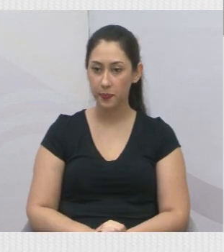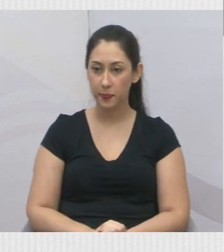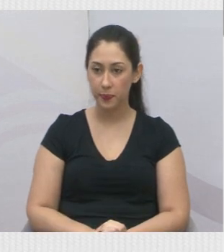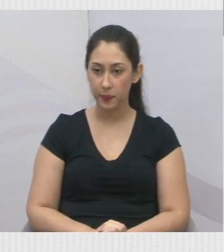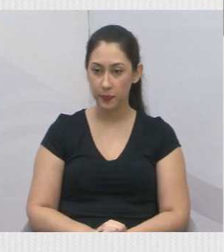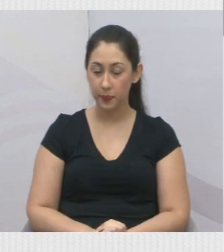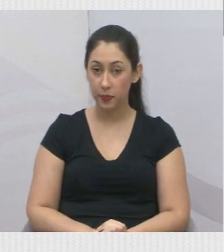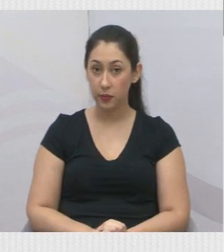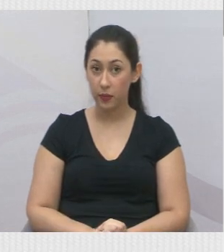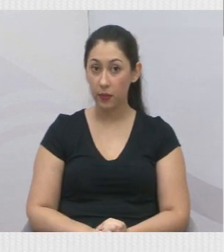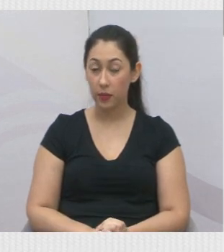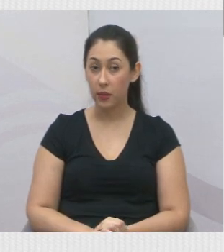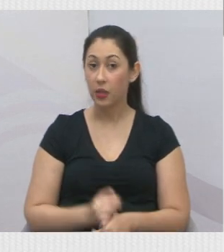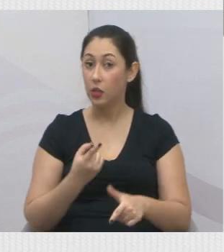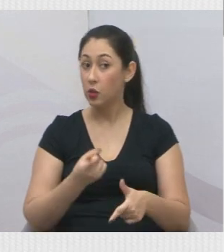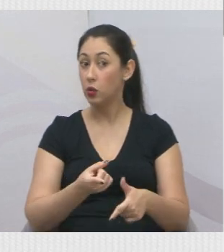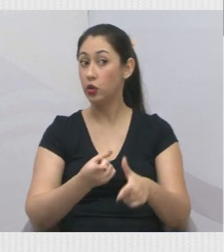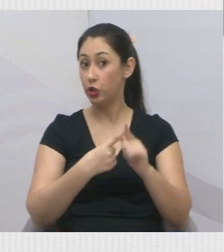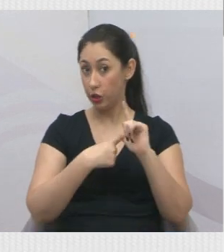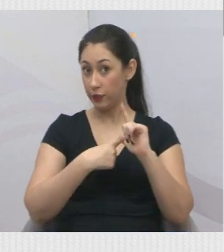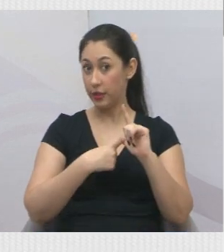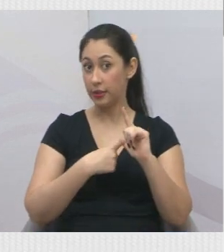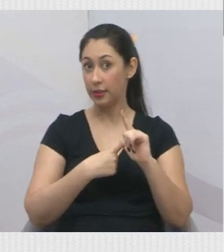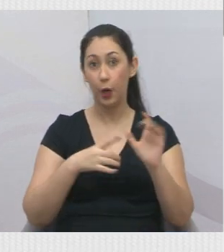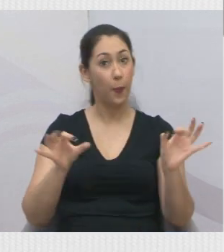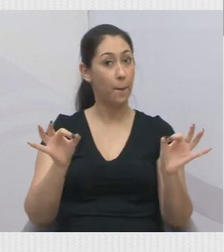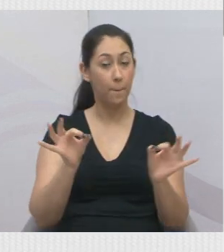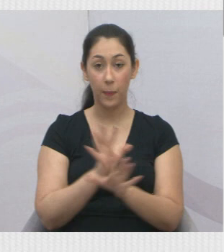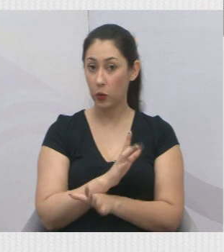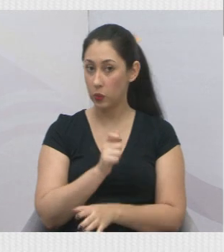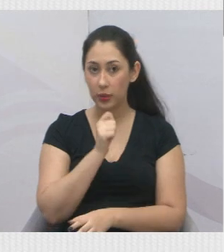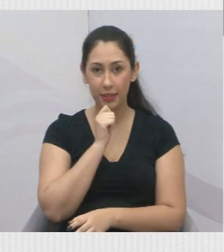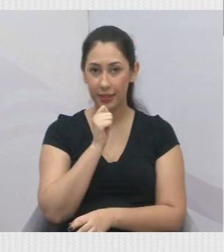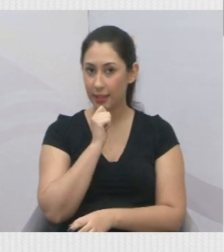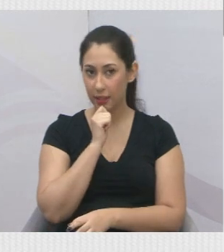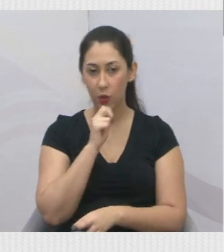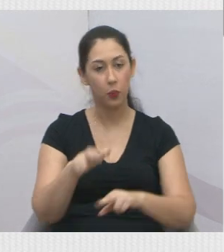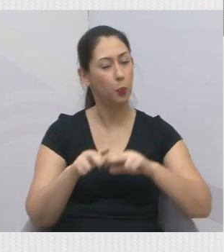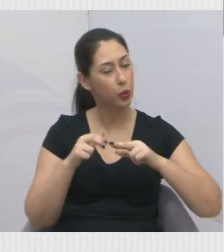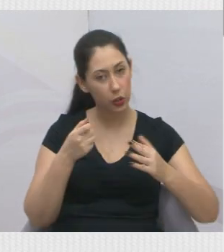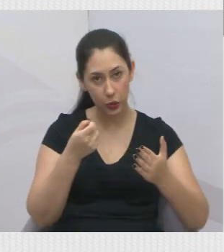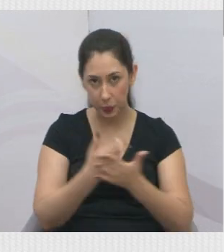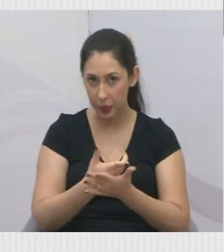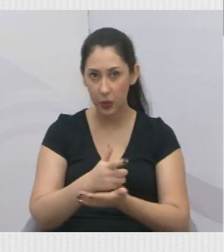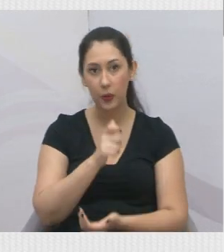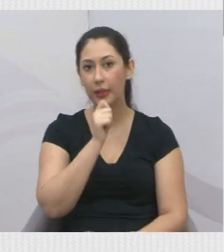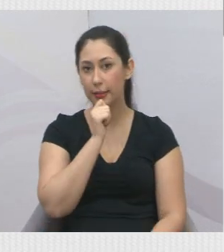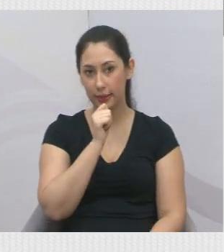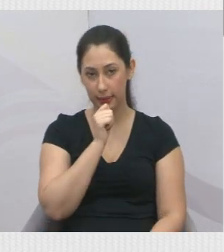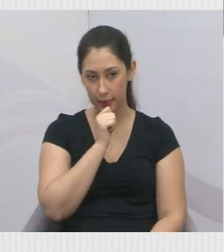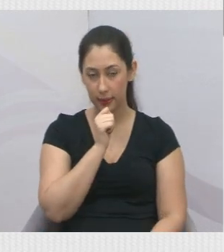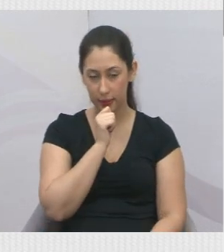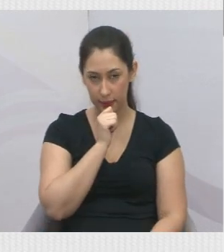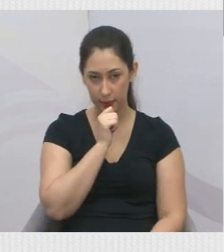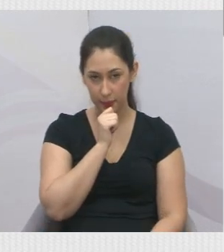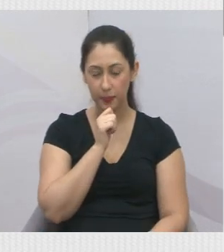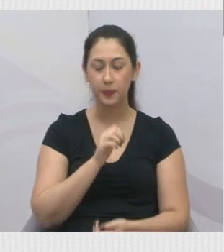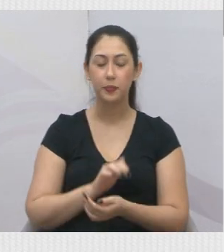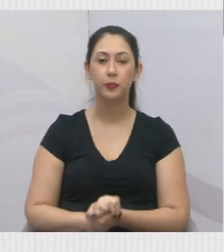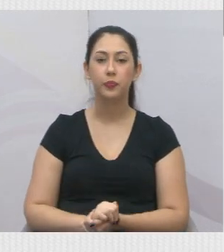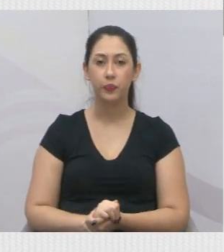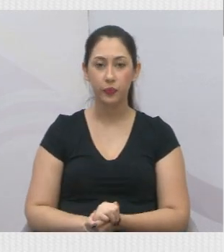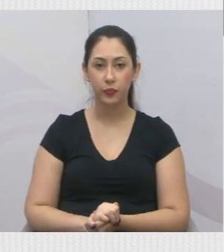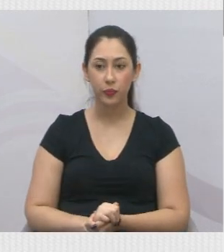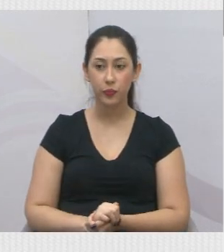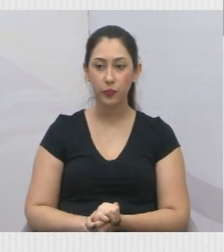R$ 51.656.893 de inscrito de empenho não processado, porque ainda não concretizou nenhum serviço, nenhum material, né, para 2020